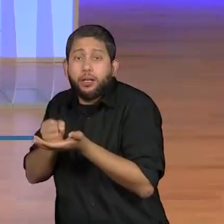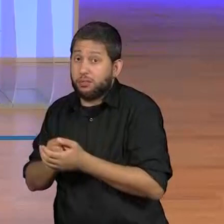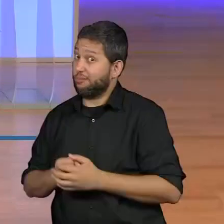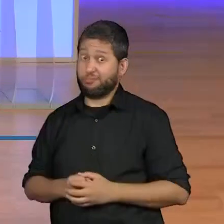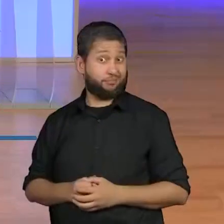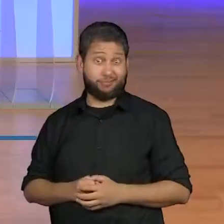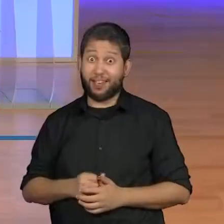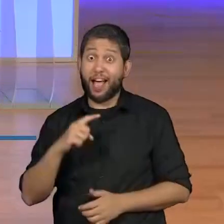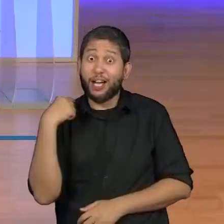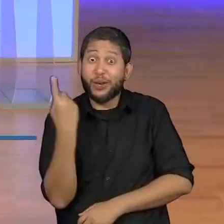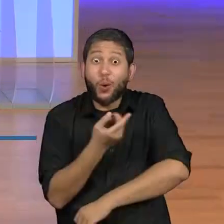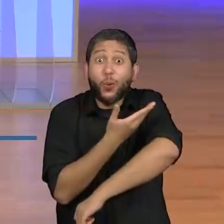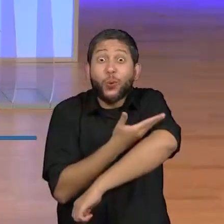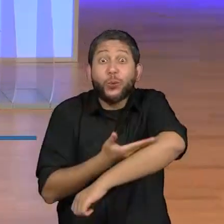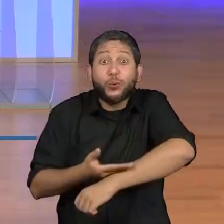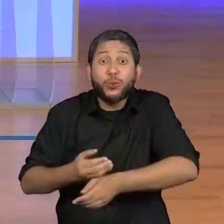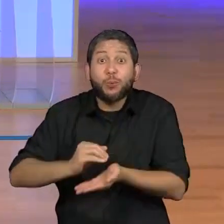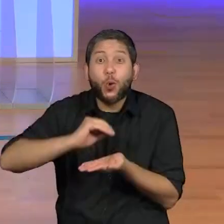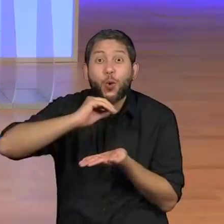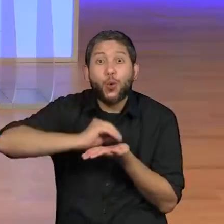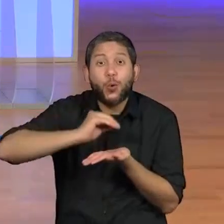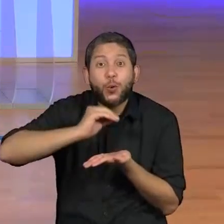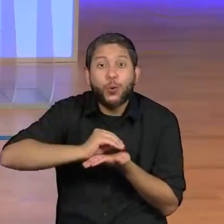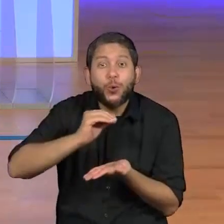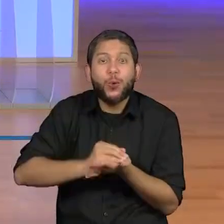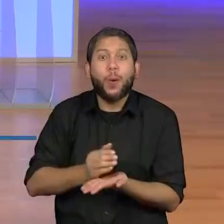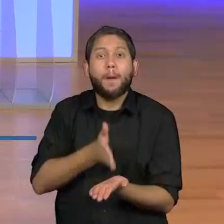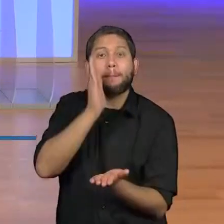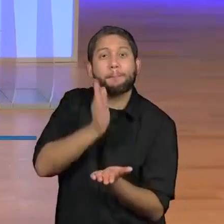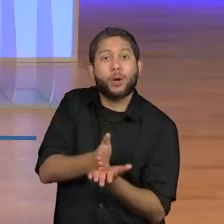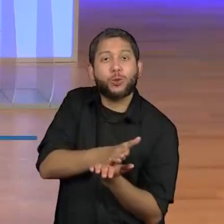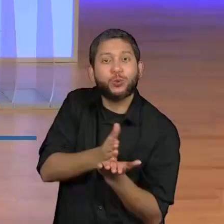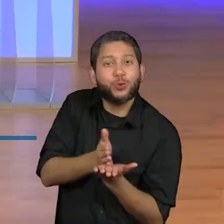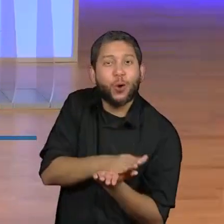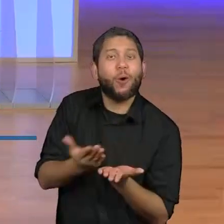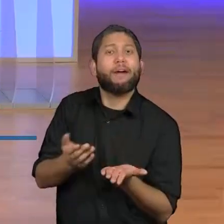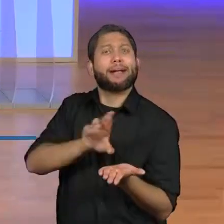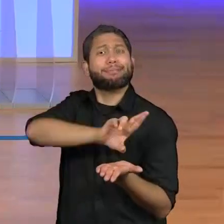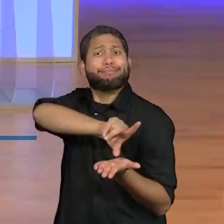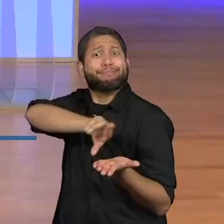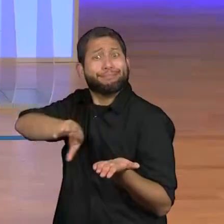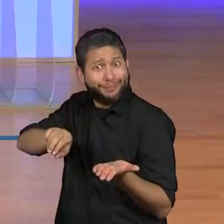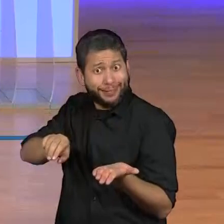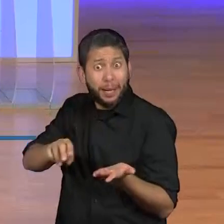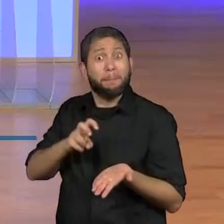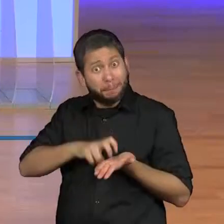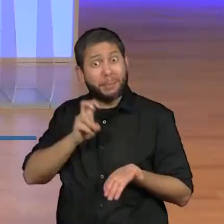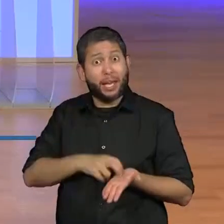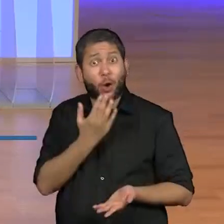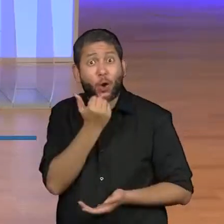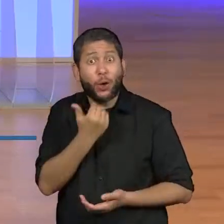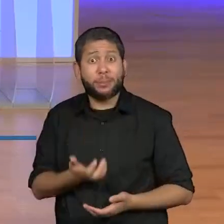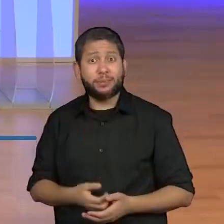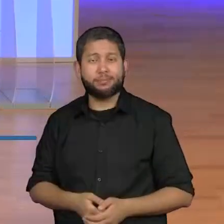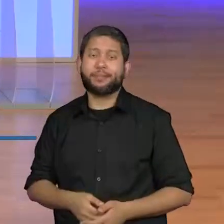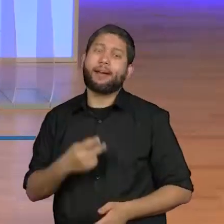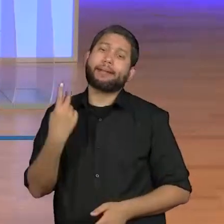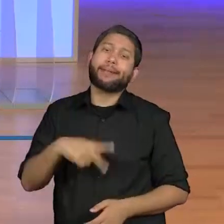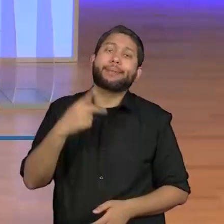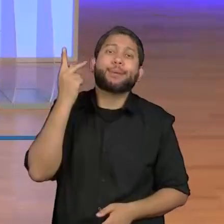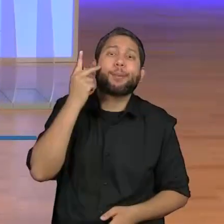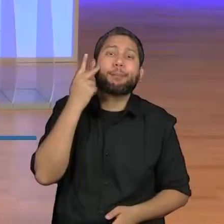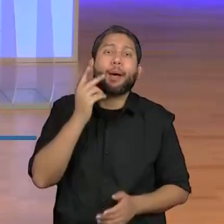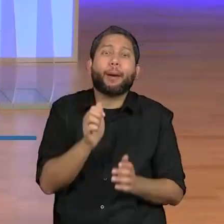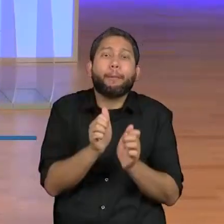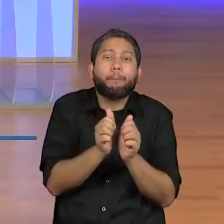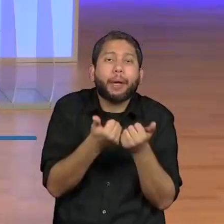batata, é mandioca, cará. E aí a gente continua com esses costumes, viu? Aqui em São Paulo, geralmente, é um